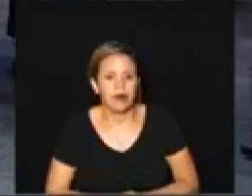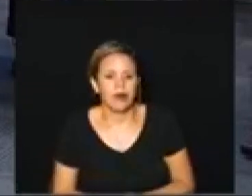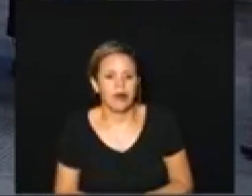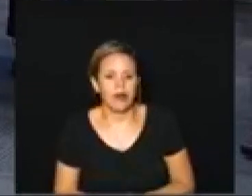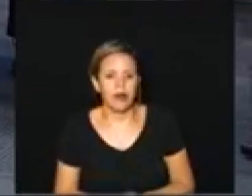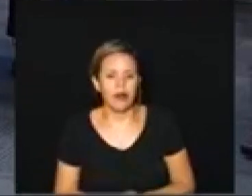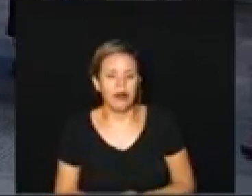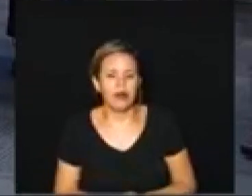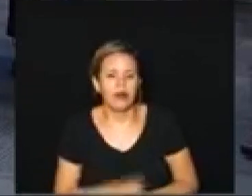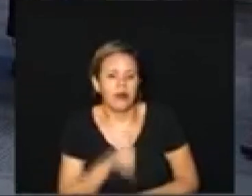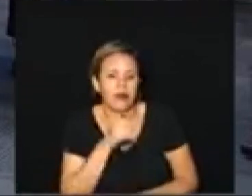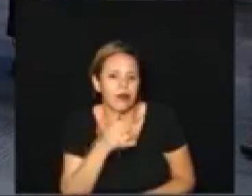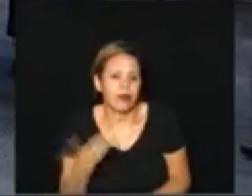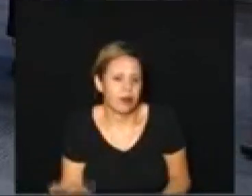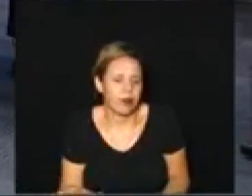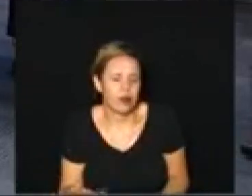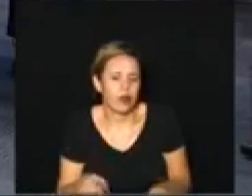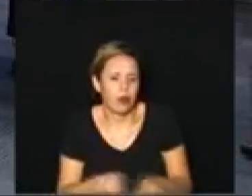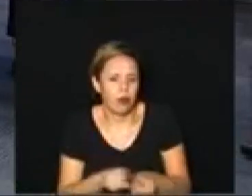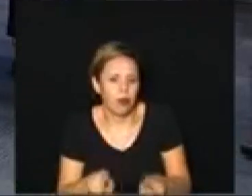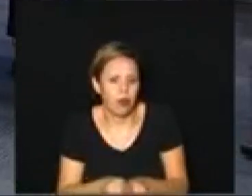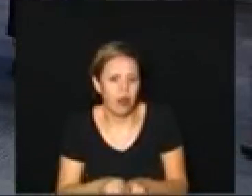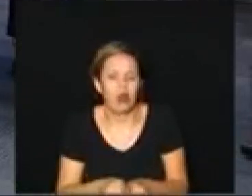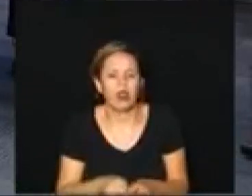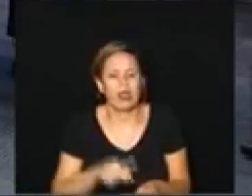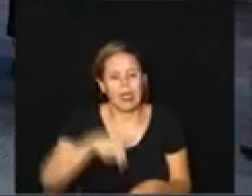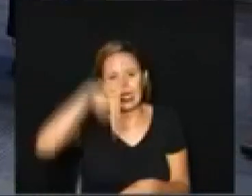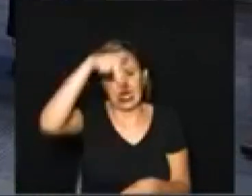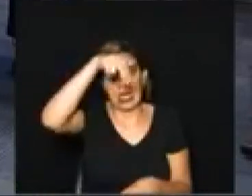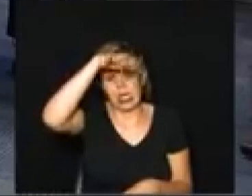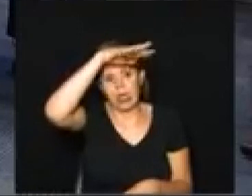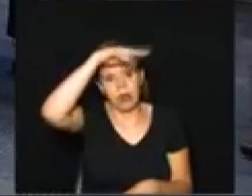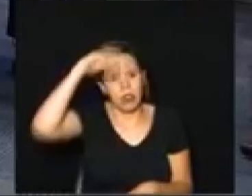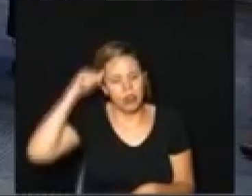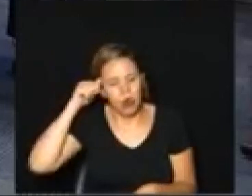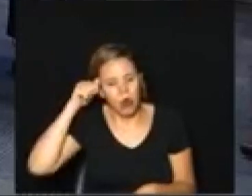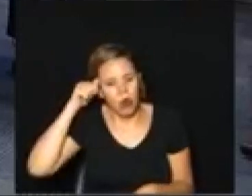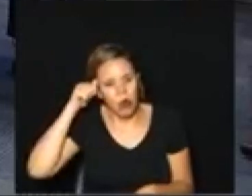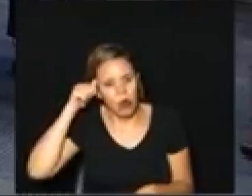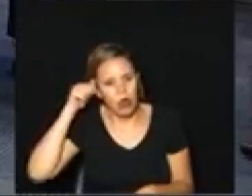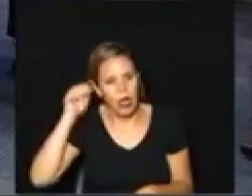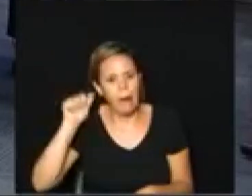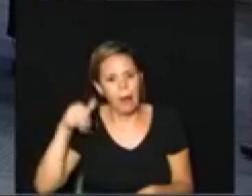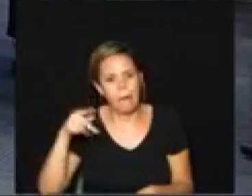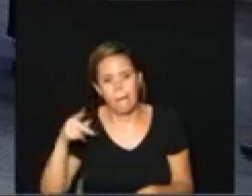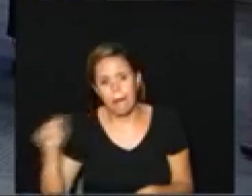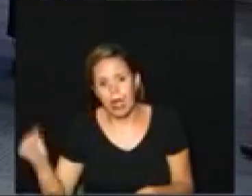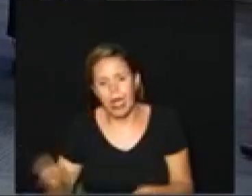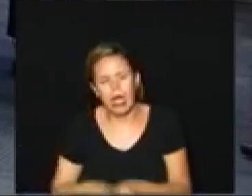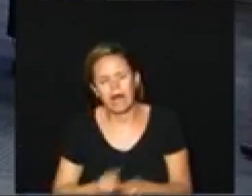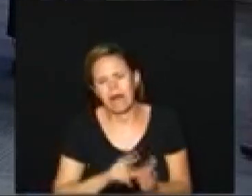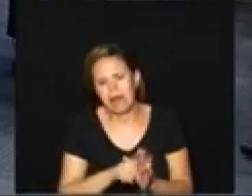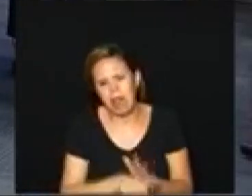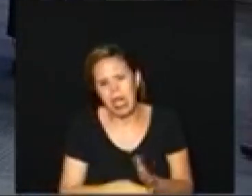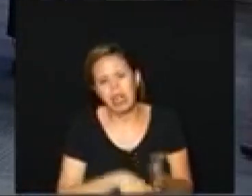o Amazonas, a região do Amapá, a Ilha de Marajó, tinham números enormes,